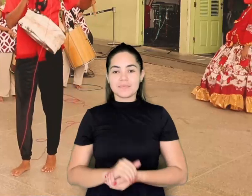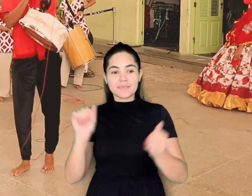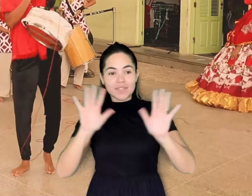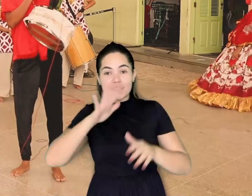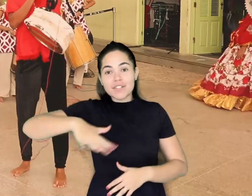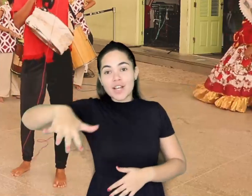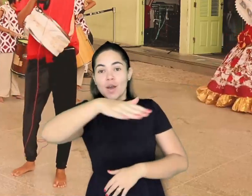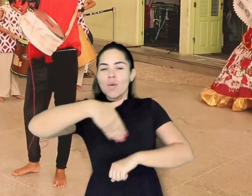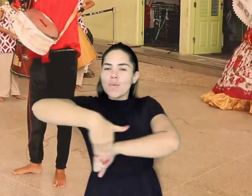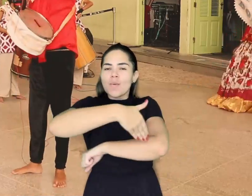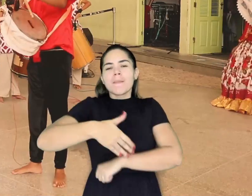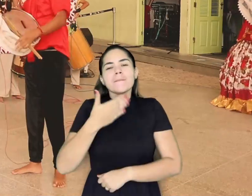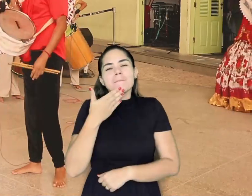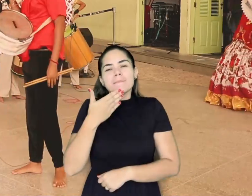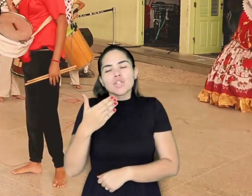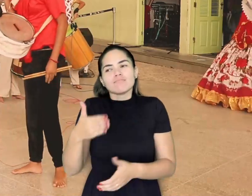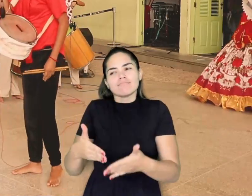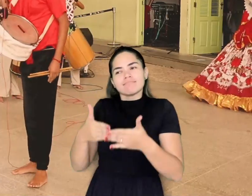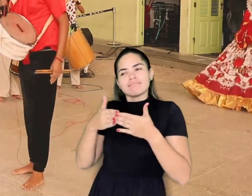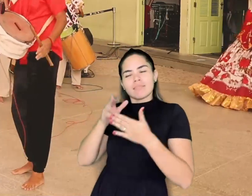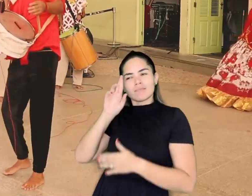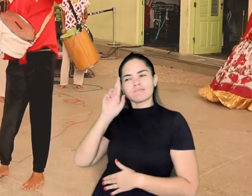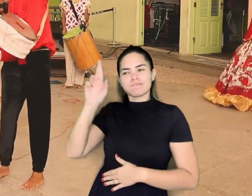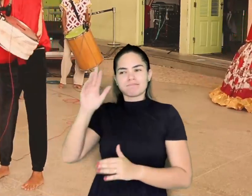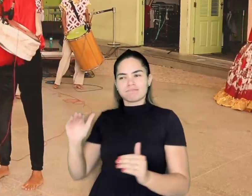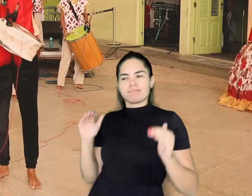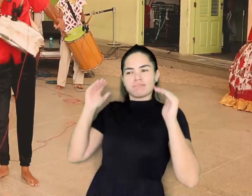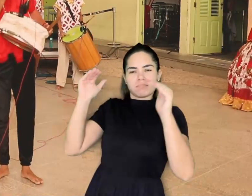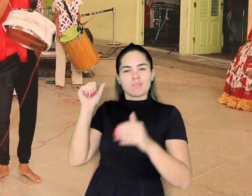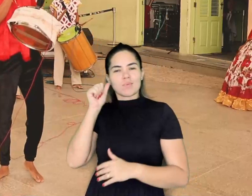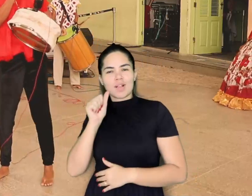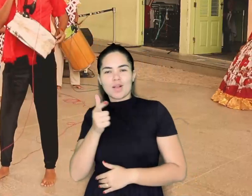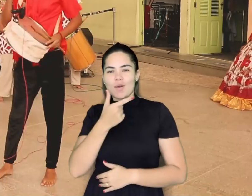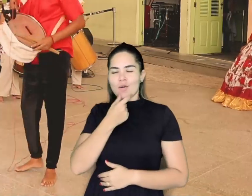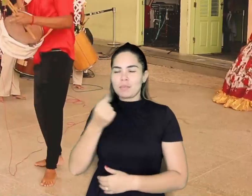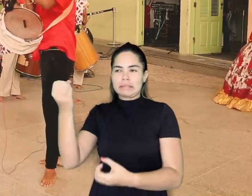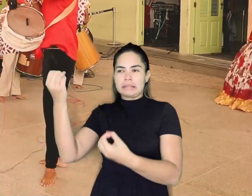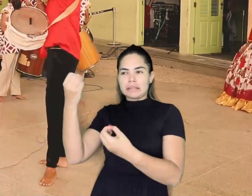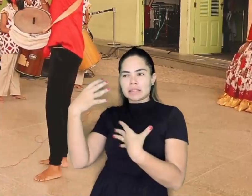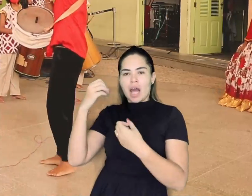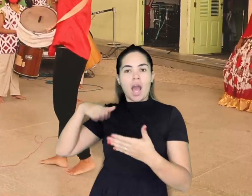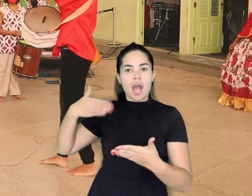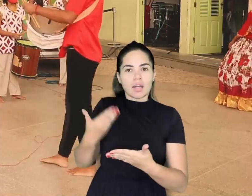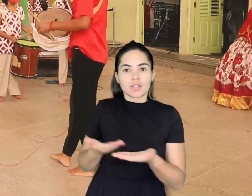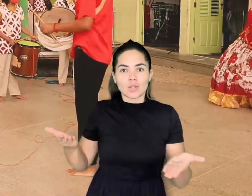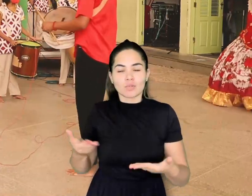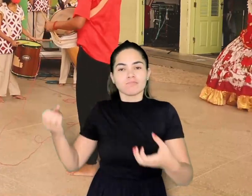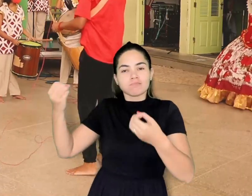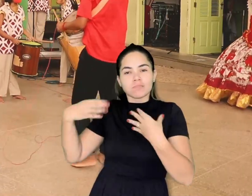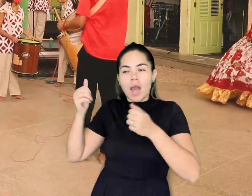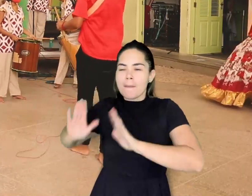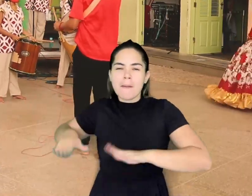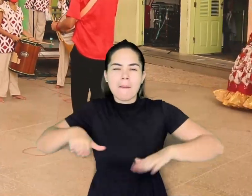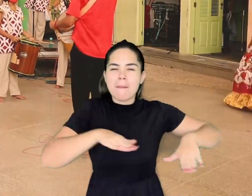Agô, agô, povo da rua, pedir licença aos mestres, às mestras, tanto nos ensinaram, nos ensinam até